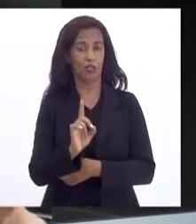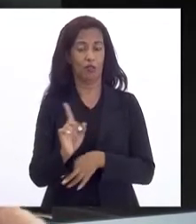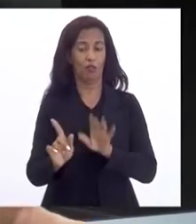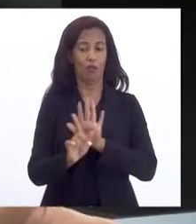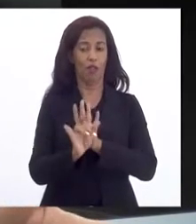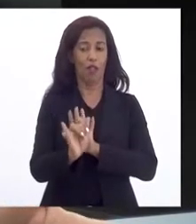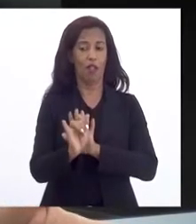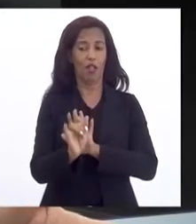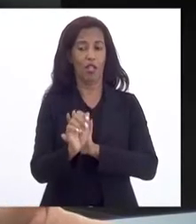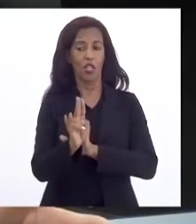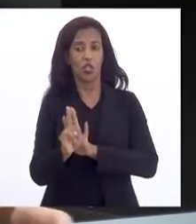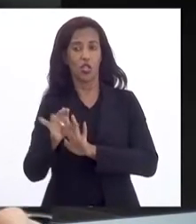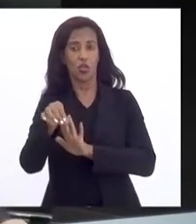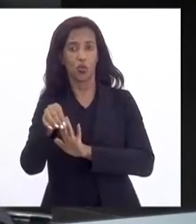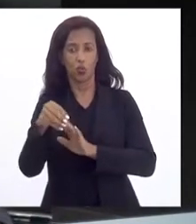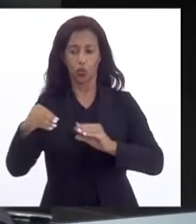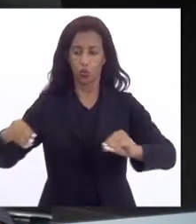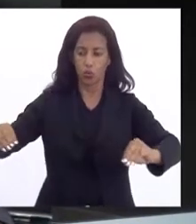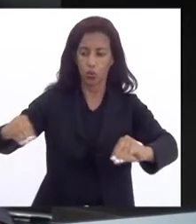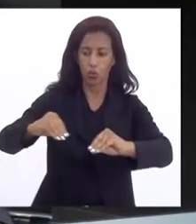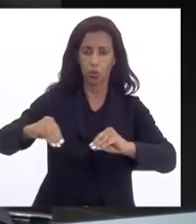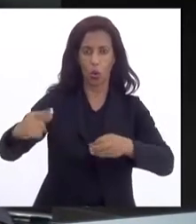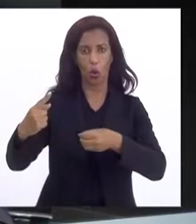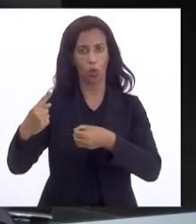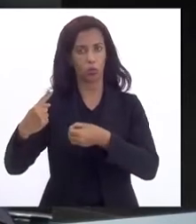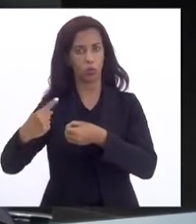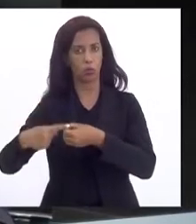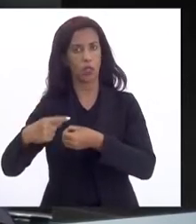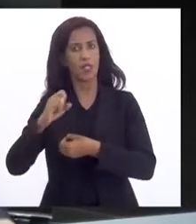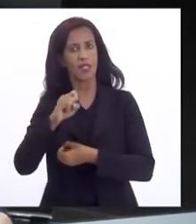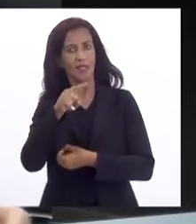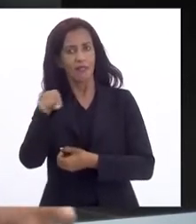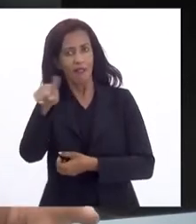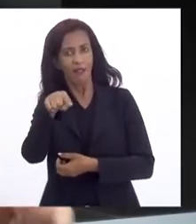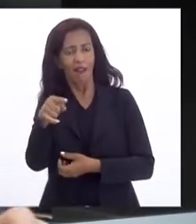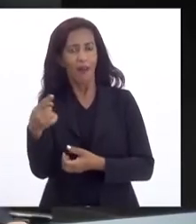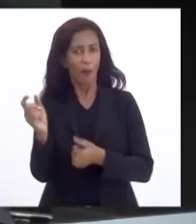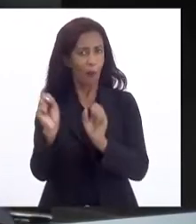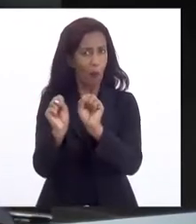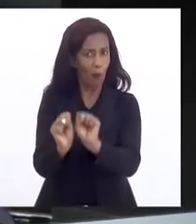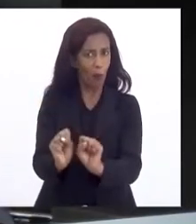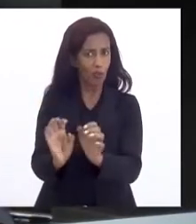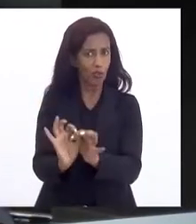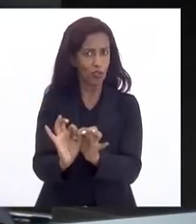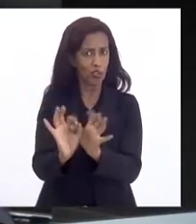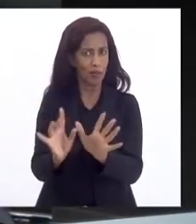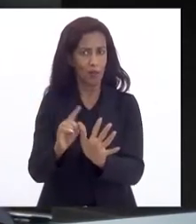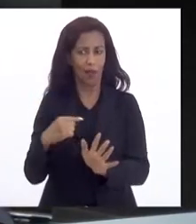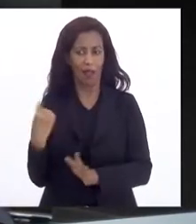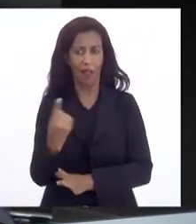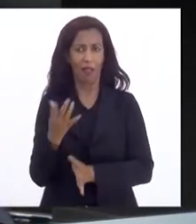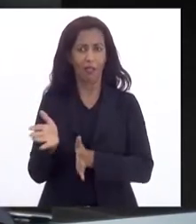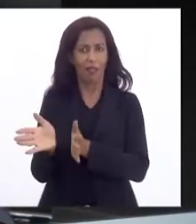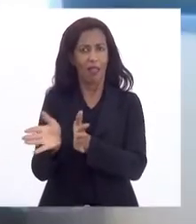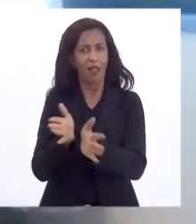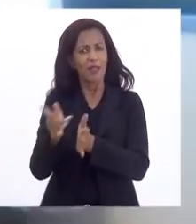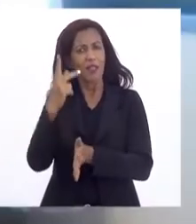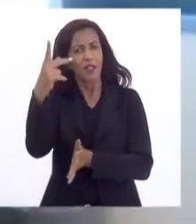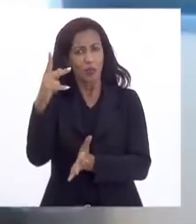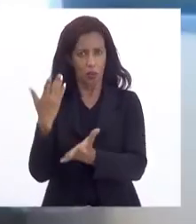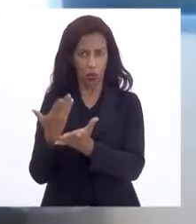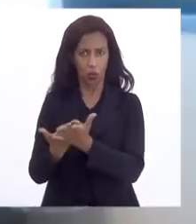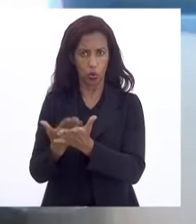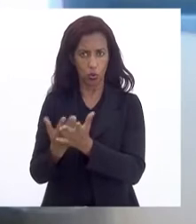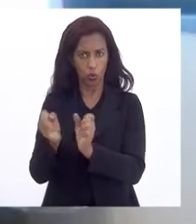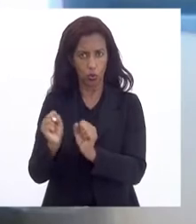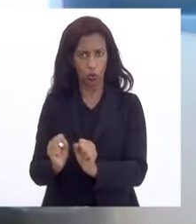de uso do solo municipal, se o senhor democraticamente poderia liberar para a gente ter acesso a esse seu estudo, que me